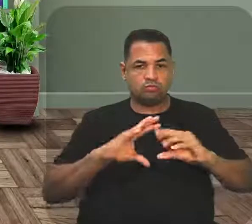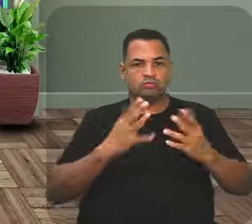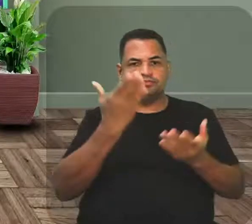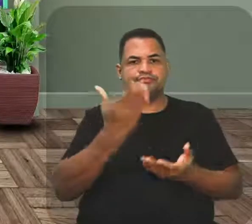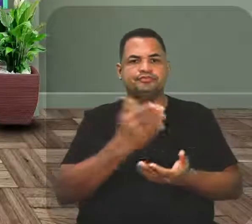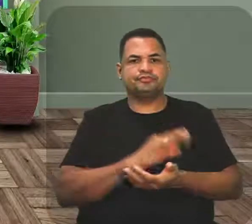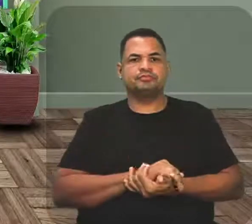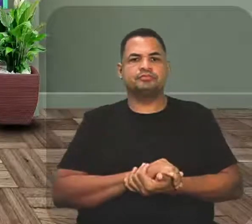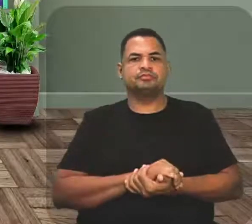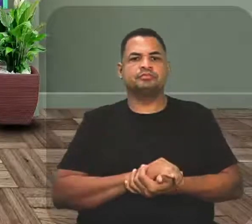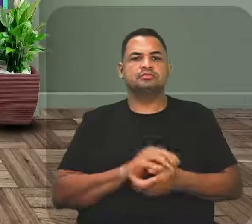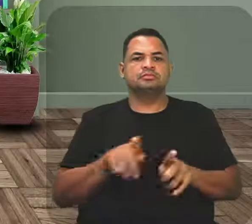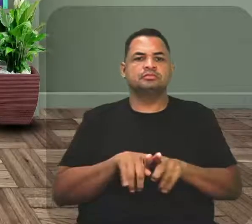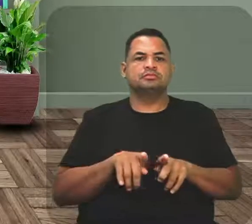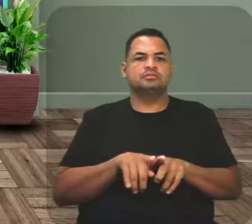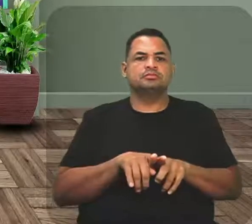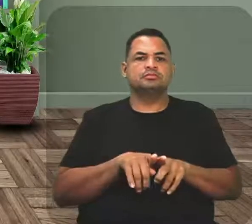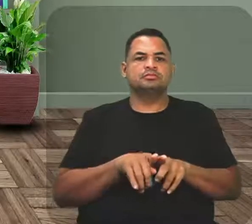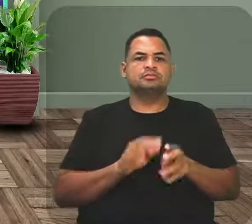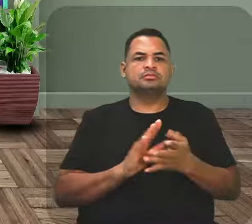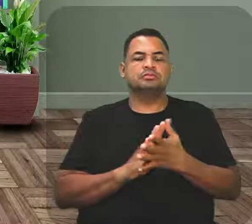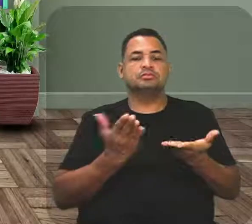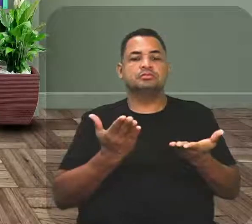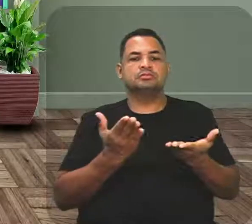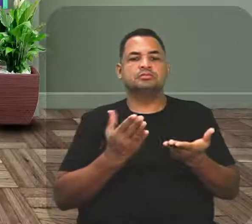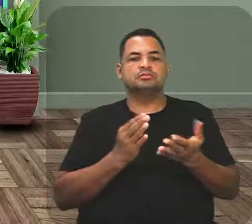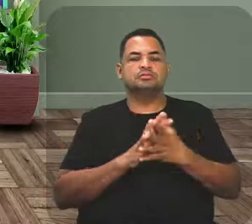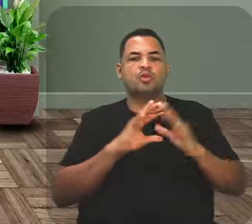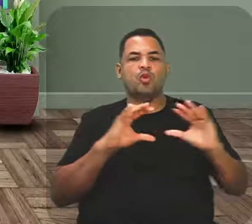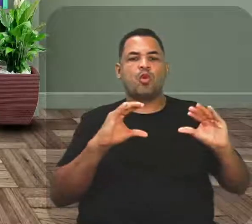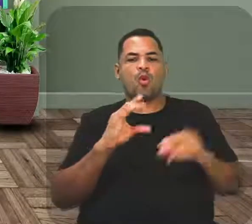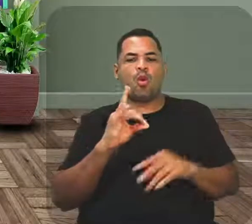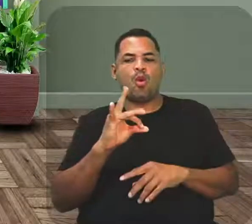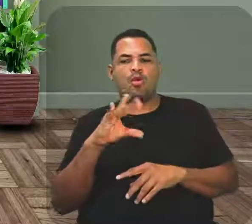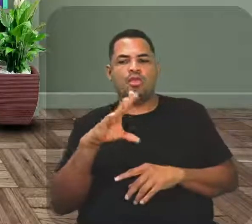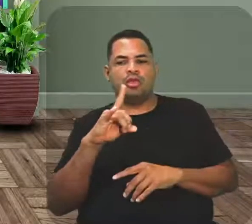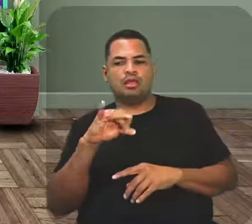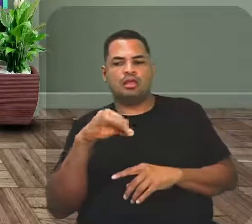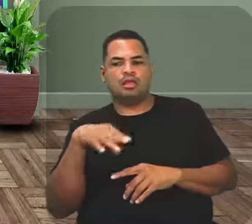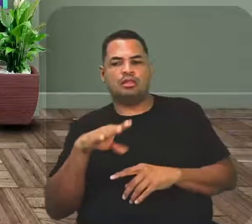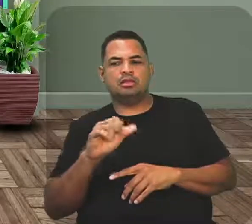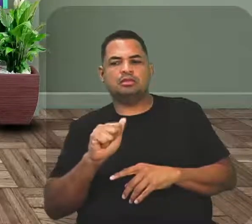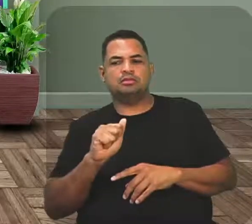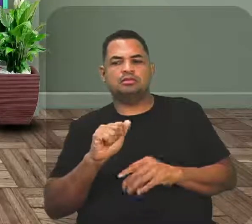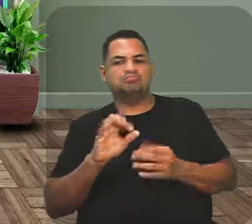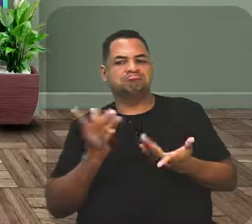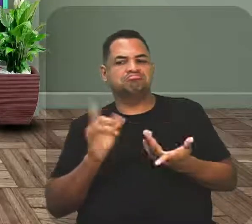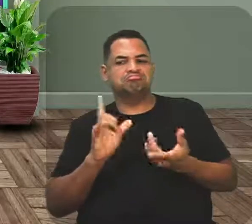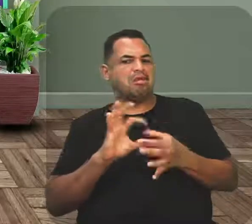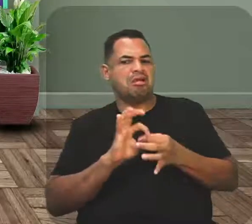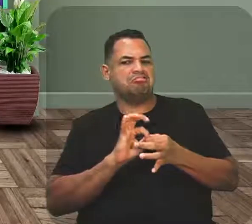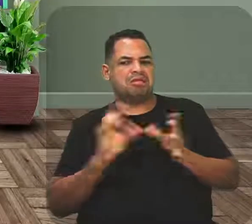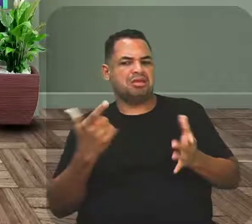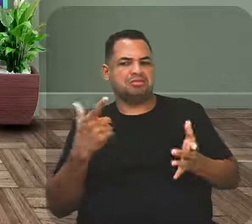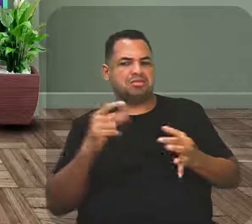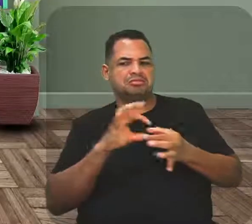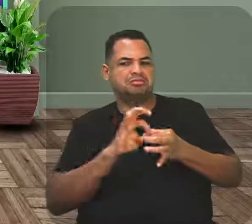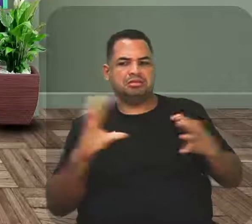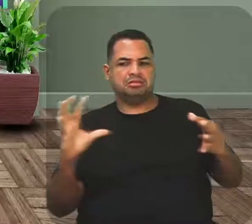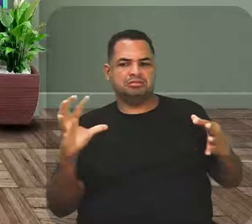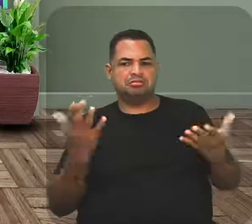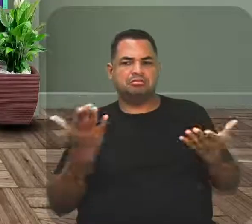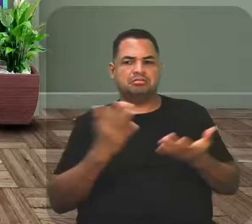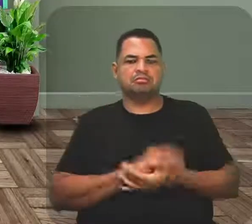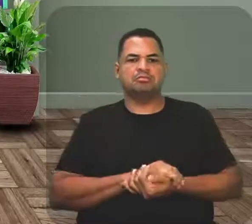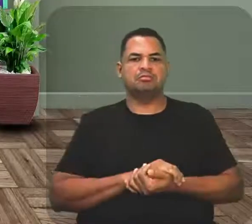oração principal, e também orações aí coordenadas, aí, independentes, correto? Vamos